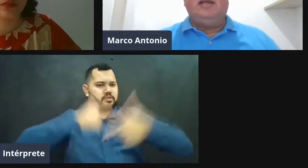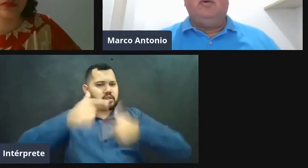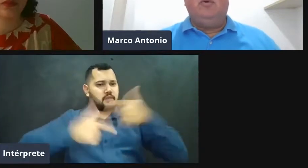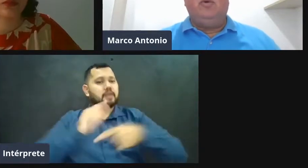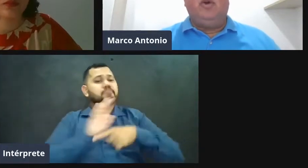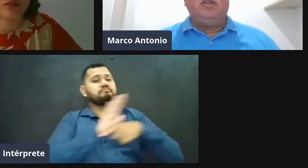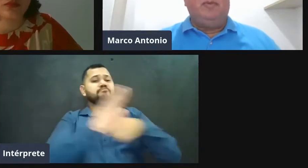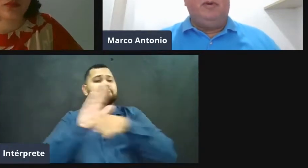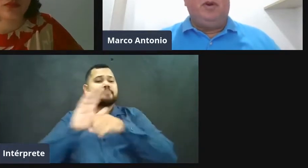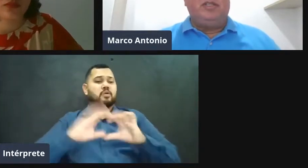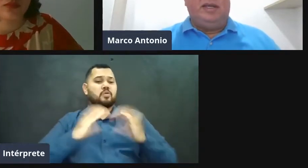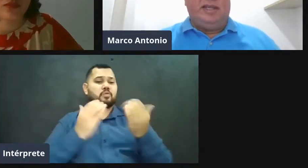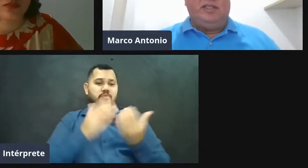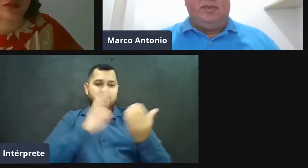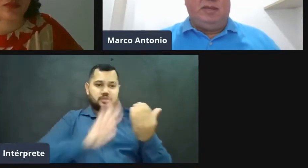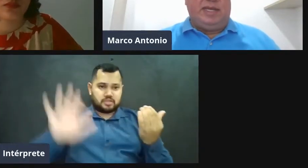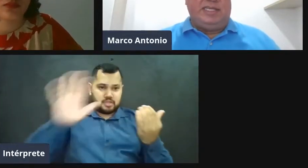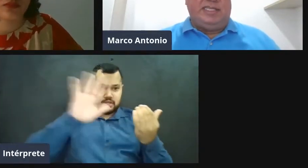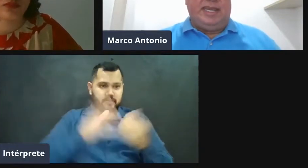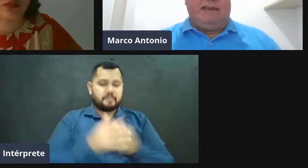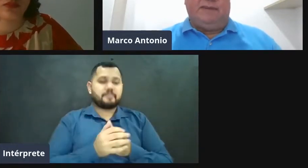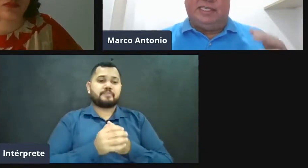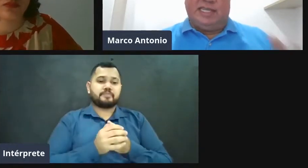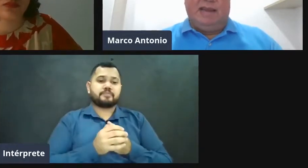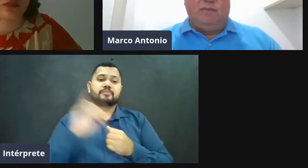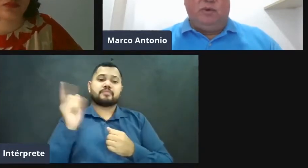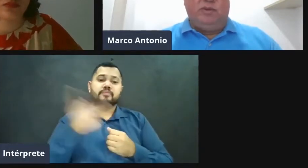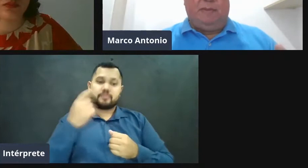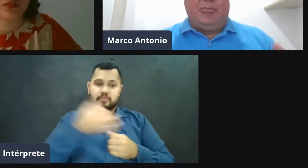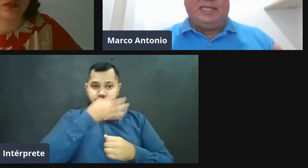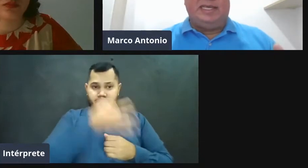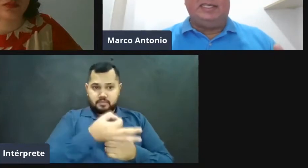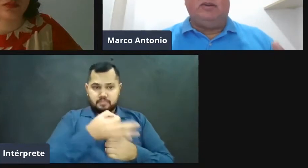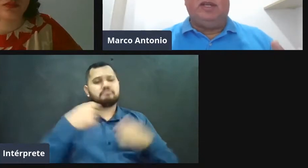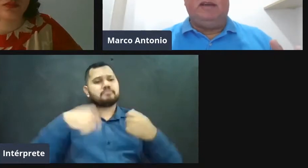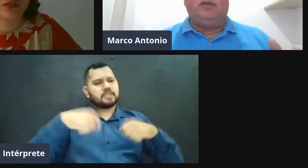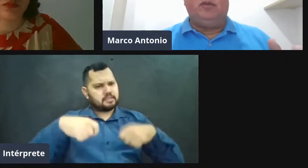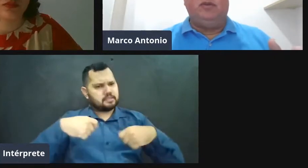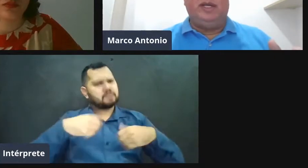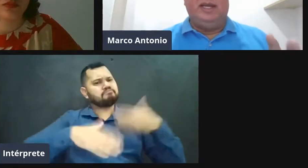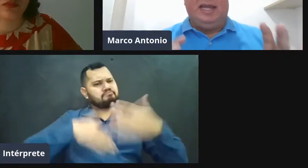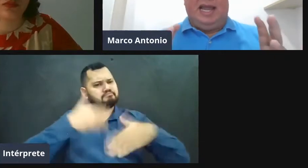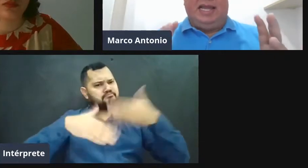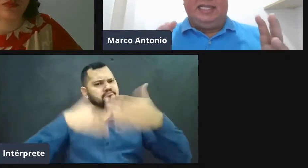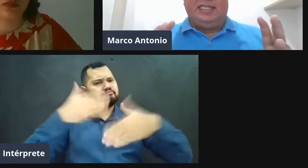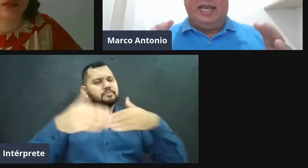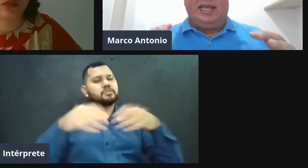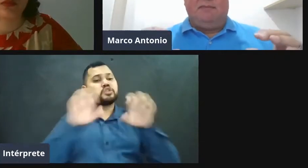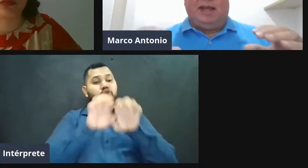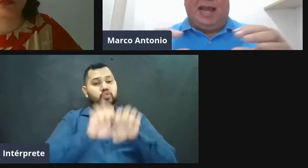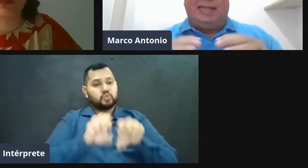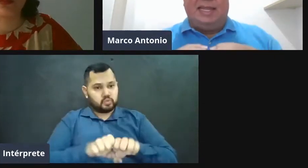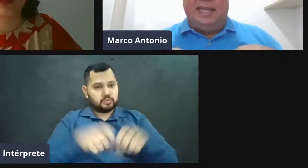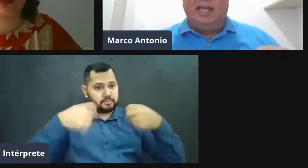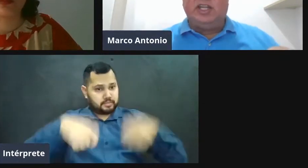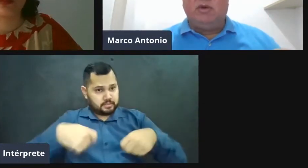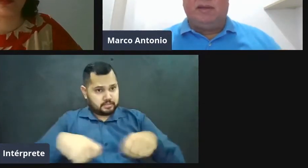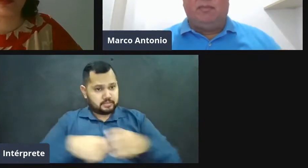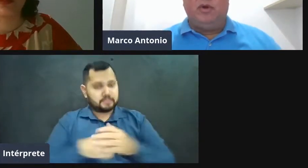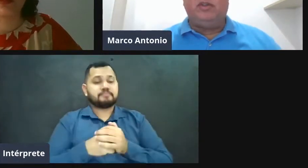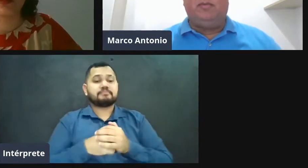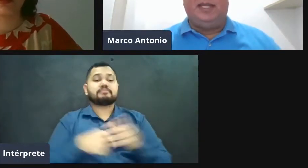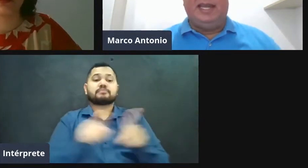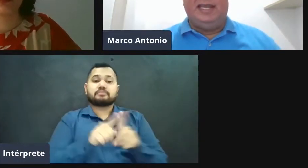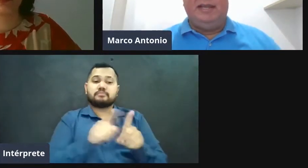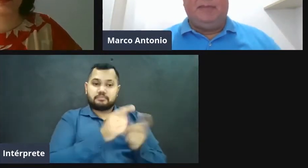comunidade. Então, o nosso entendimento é que a gente tem que avançar muito nessa questão da infraestrutura, a gente tem que atender